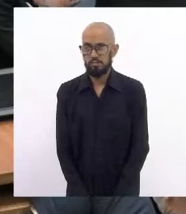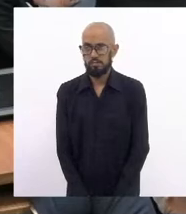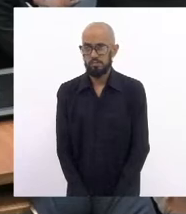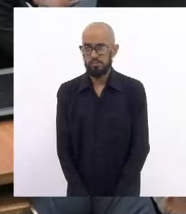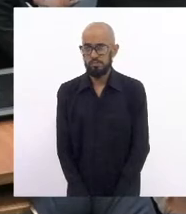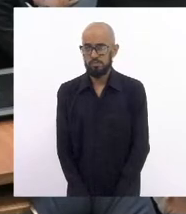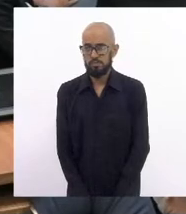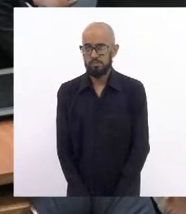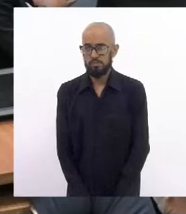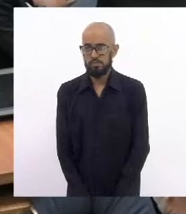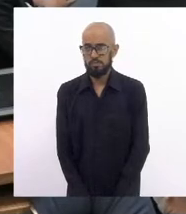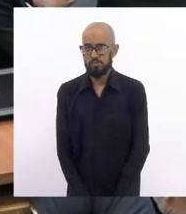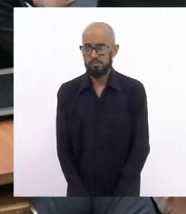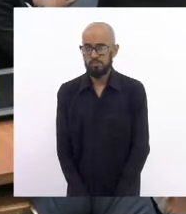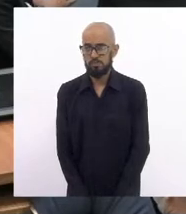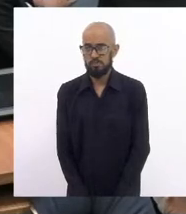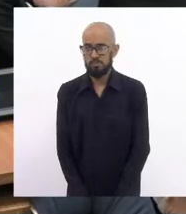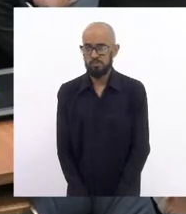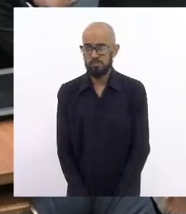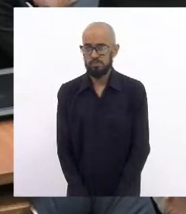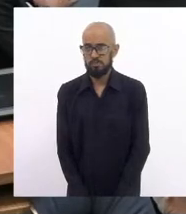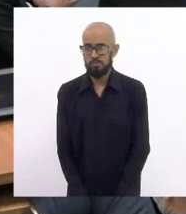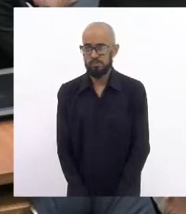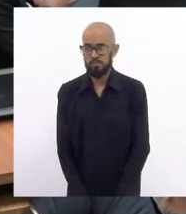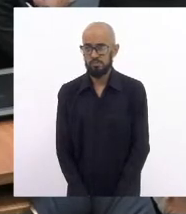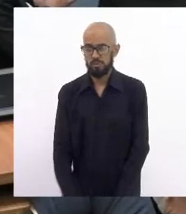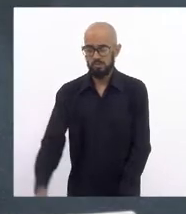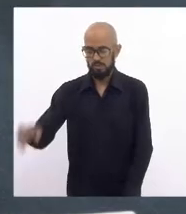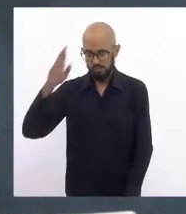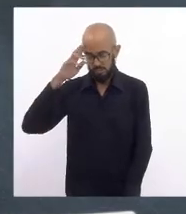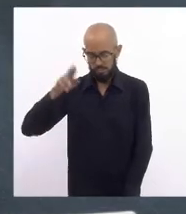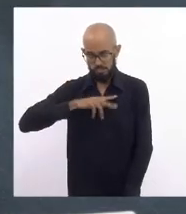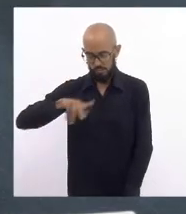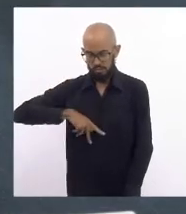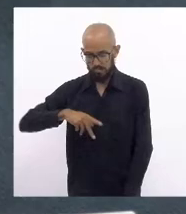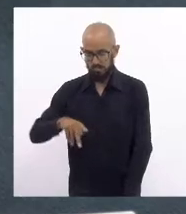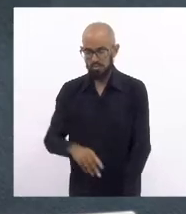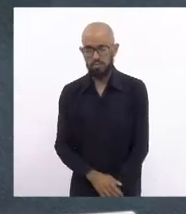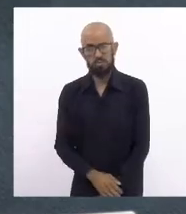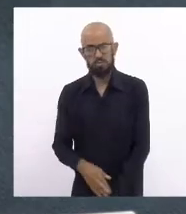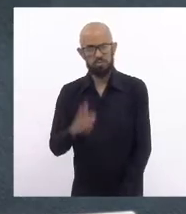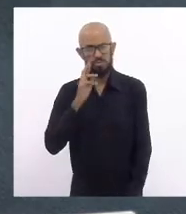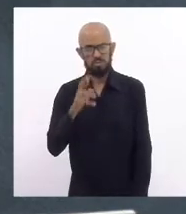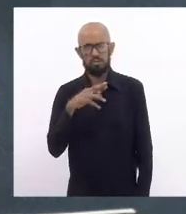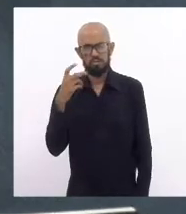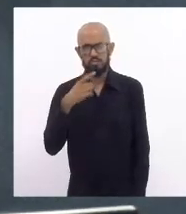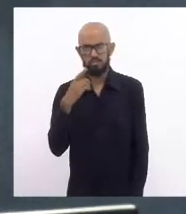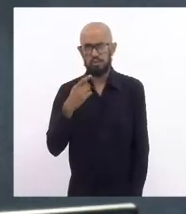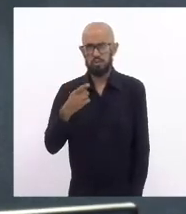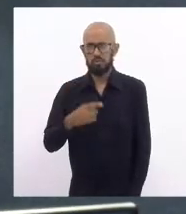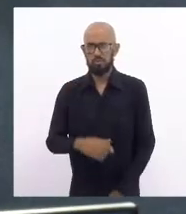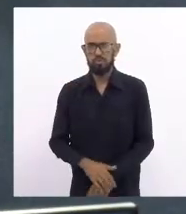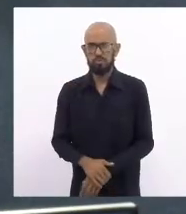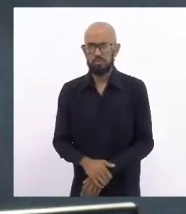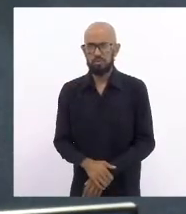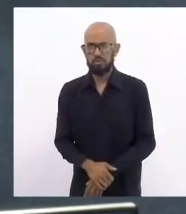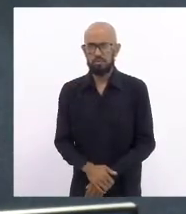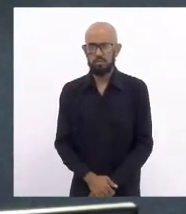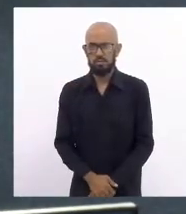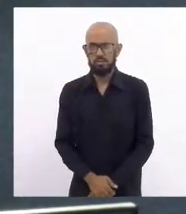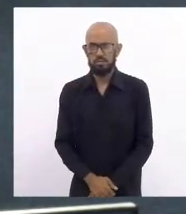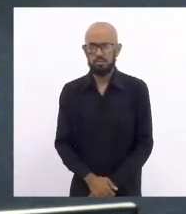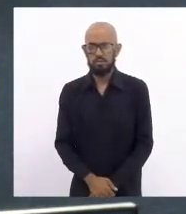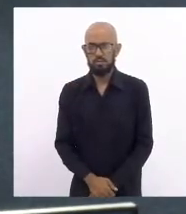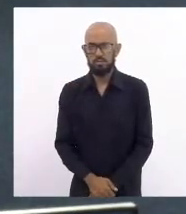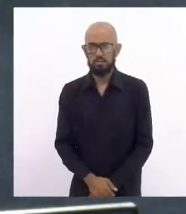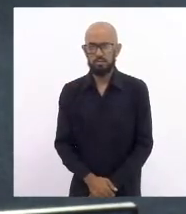Está ruim esse microfone. Senhor presidente, senhoras deputadas, senhores deputados, acho